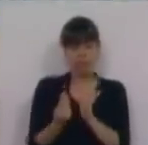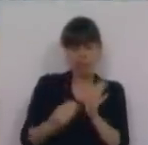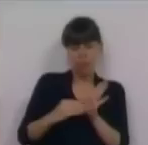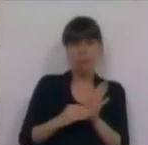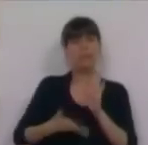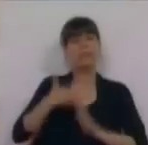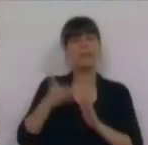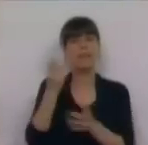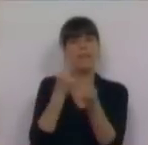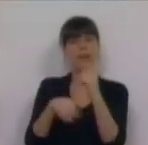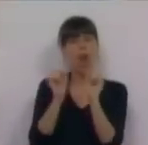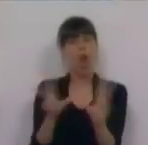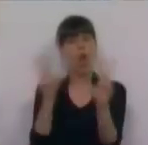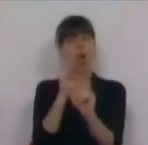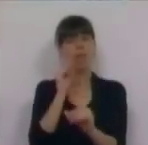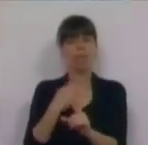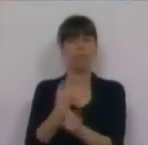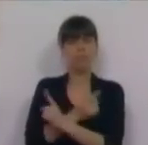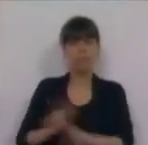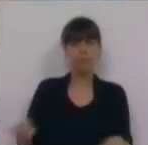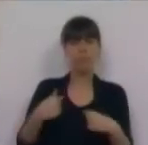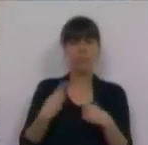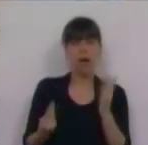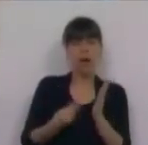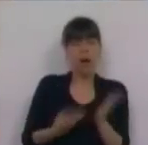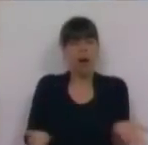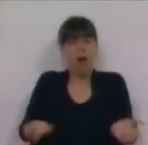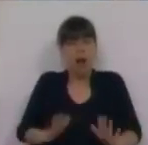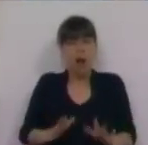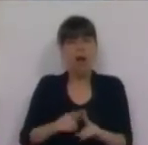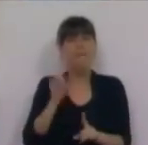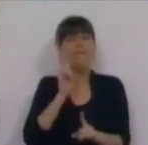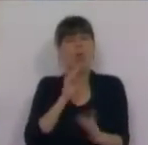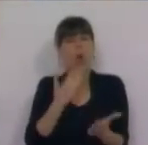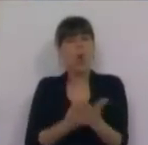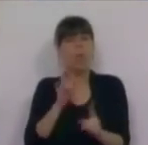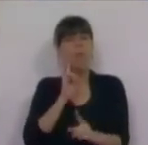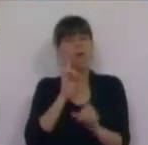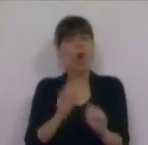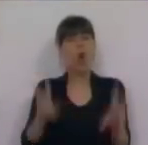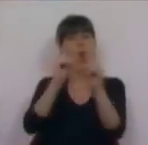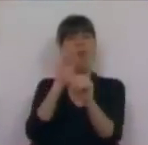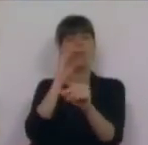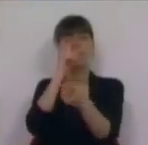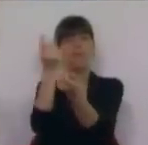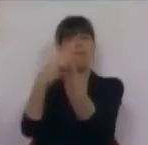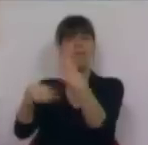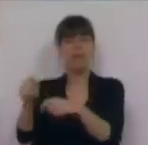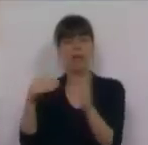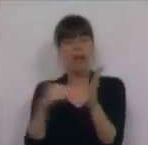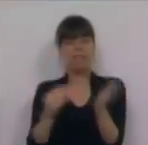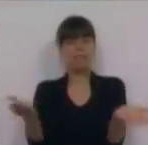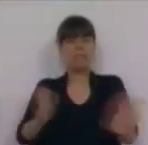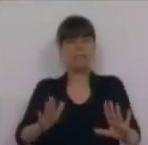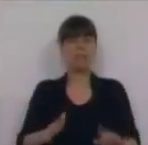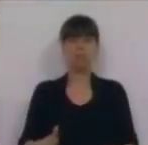referência à pressa com que vendia o novo banco, impediram-nos de introduzir essa referência porque ela desvalorizava o valor do novo banco quando fosse vendido.